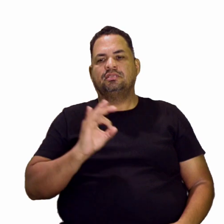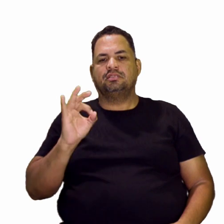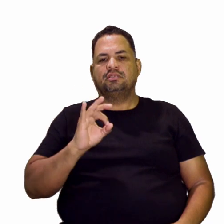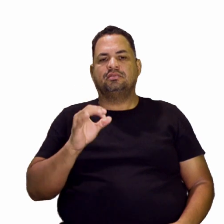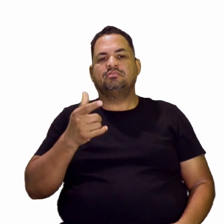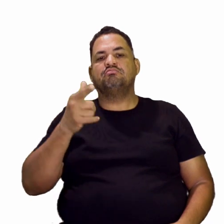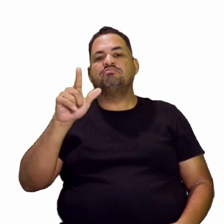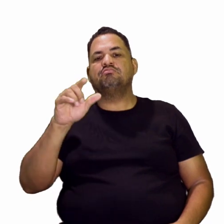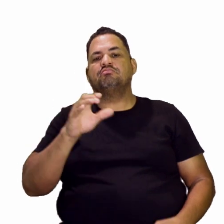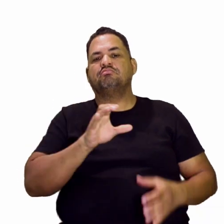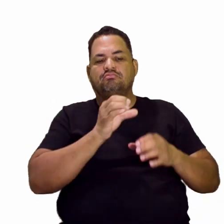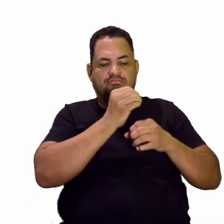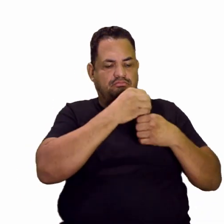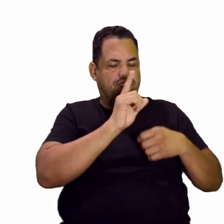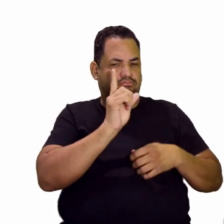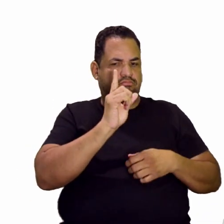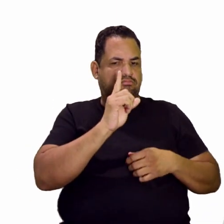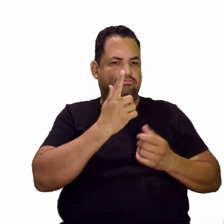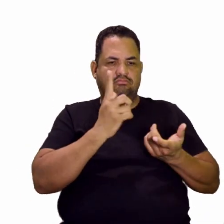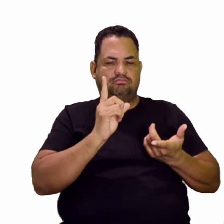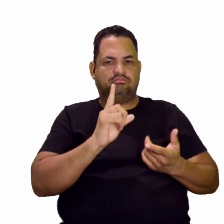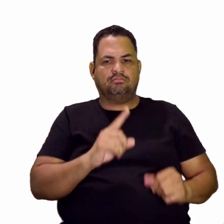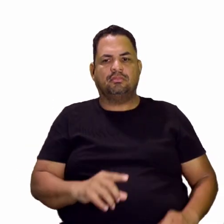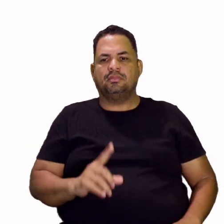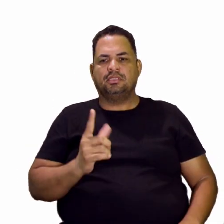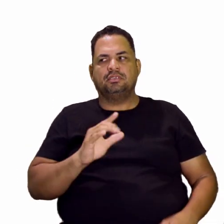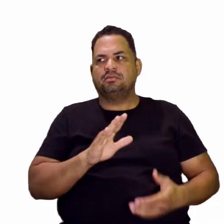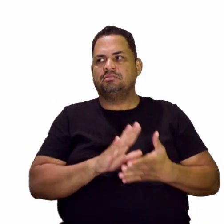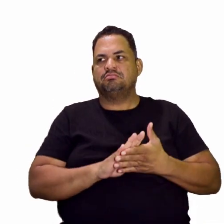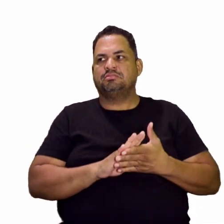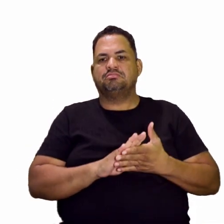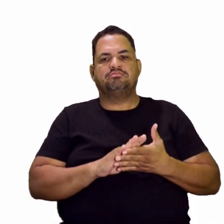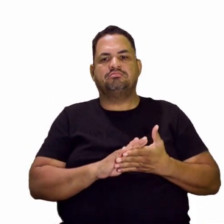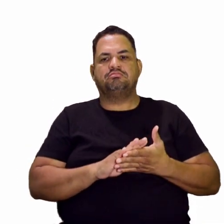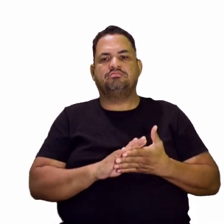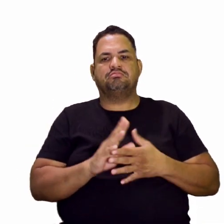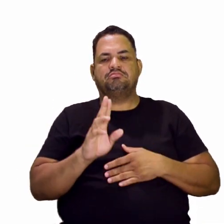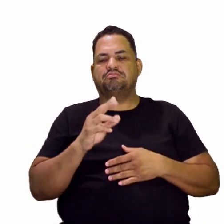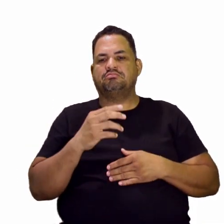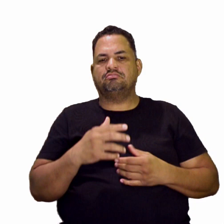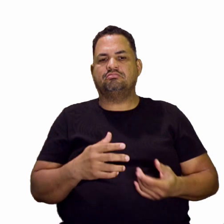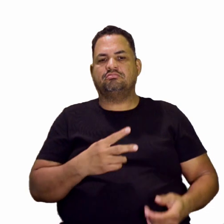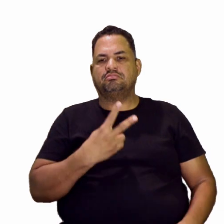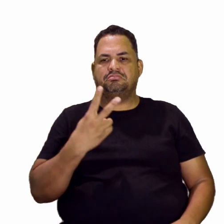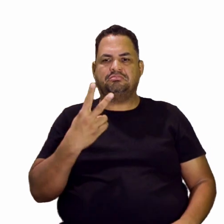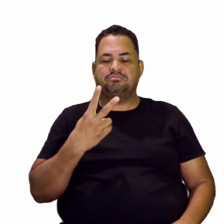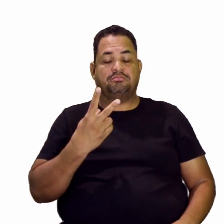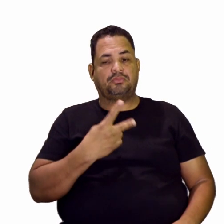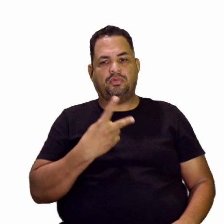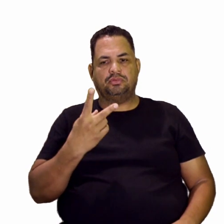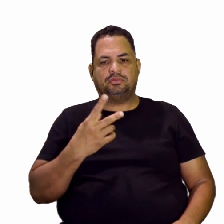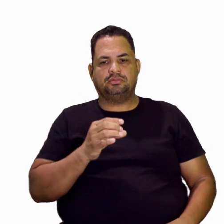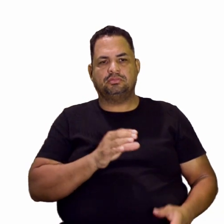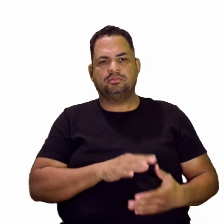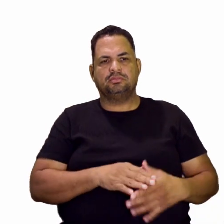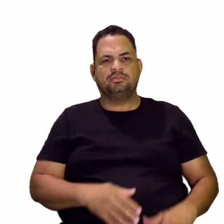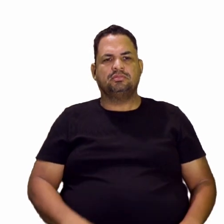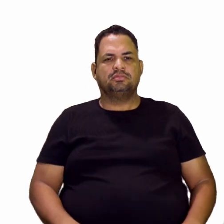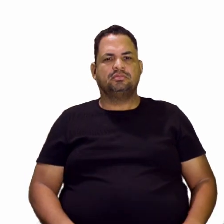casos, e outro laboratório diz, não, esse remédio aí não surte efeito algum. Um dos dois está equivocado aí nessa